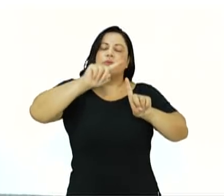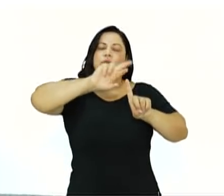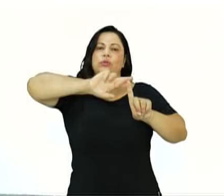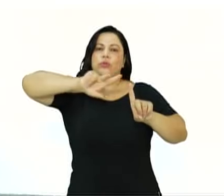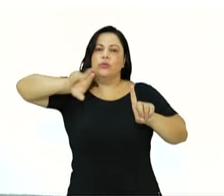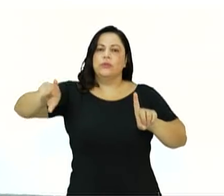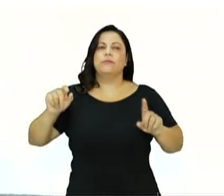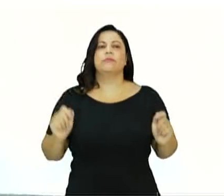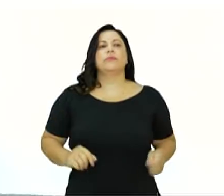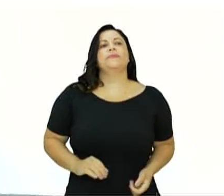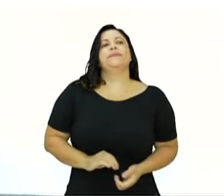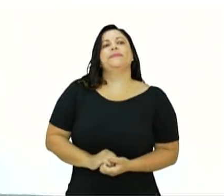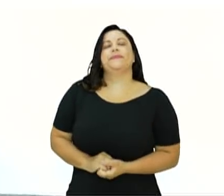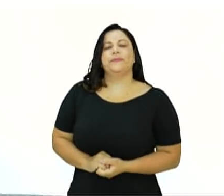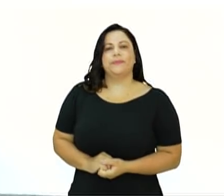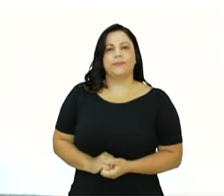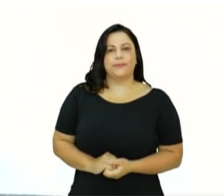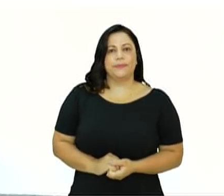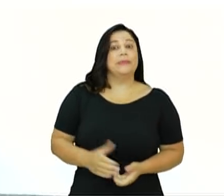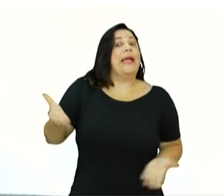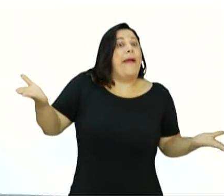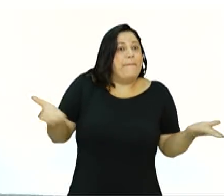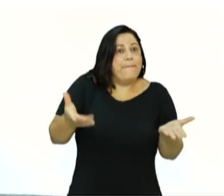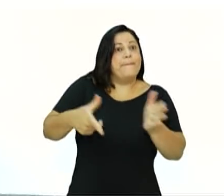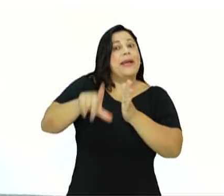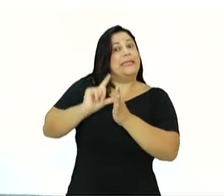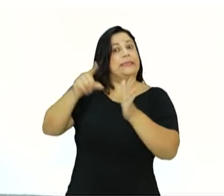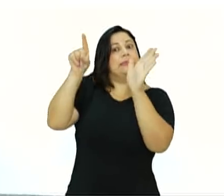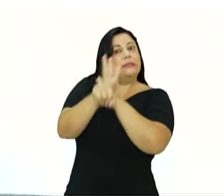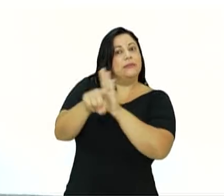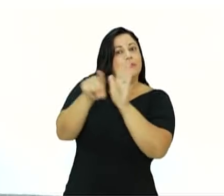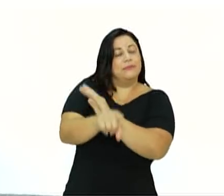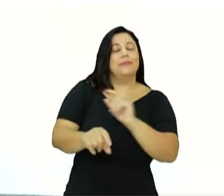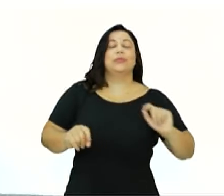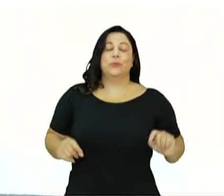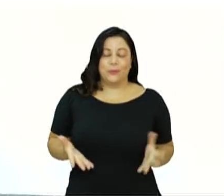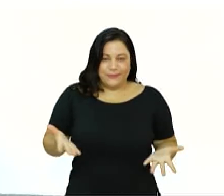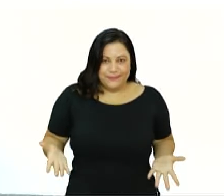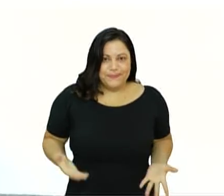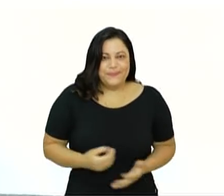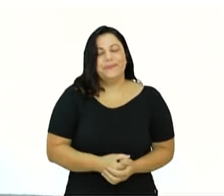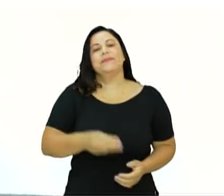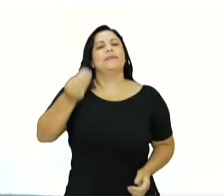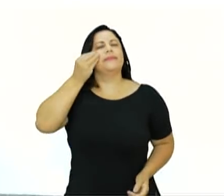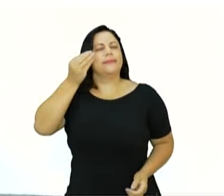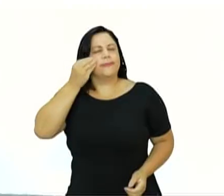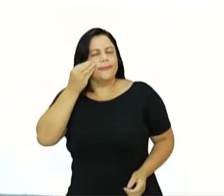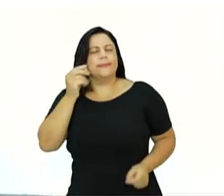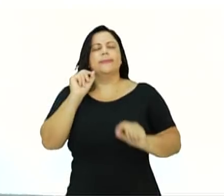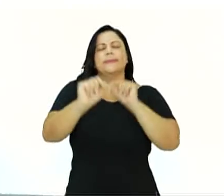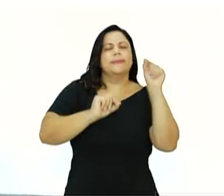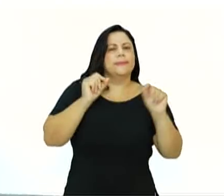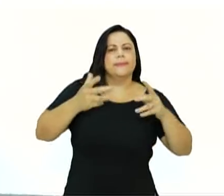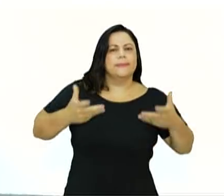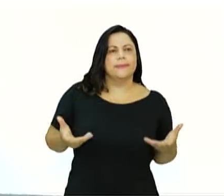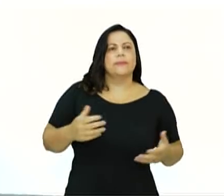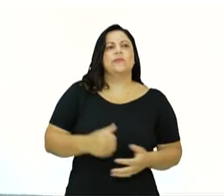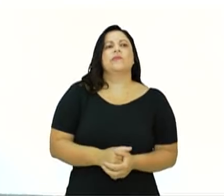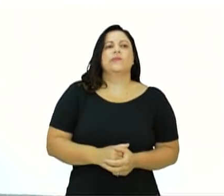dos condrócitos. Mas vamos antes a um outro quiz, tá? Para a gente testar os conhecimentos aí. O